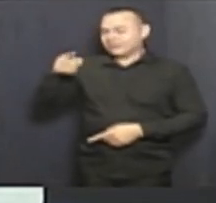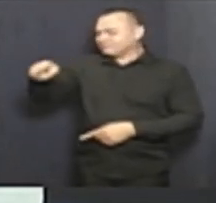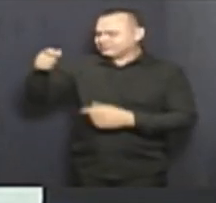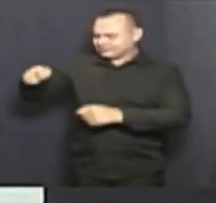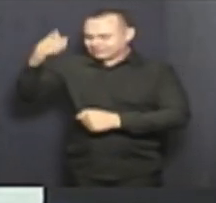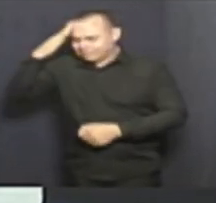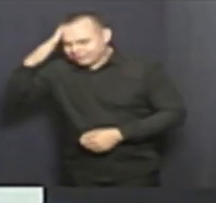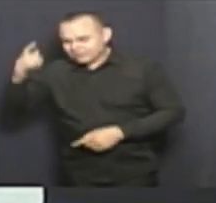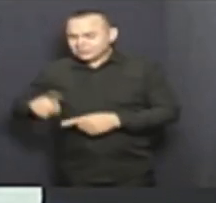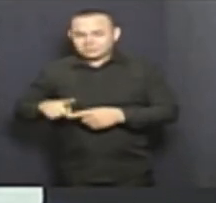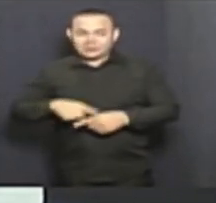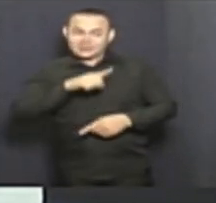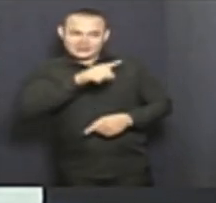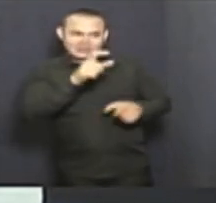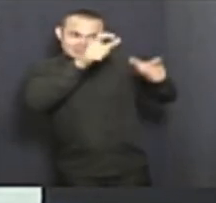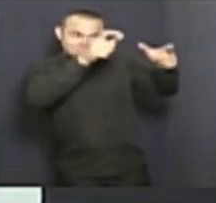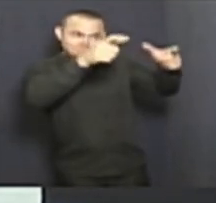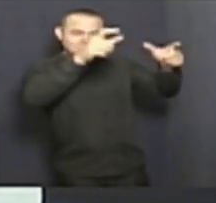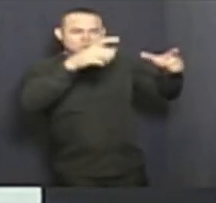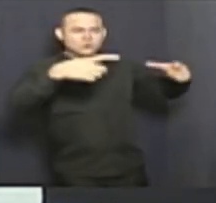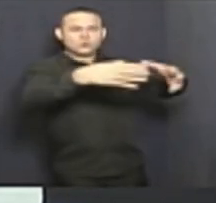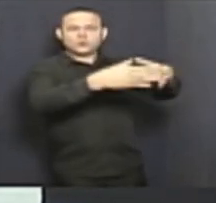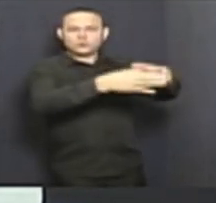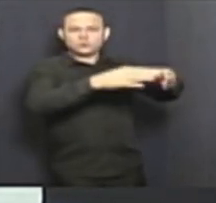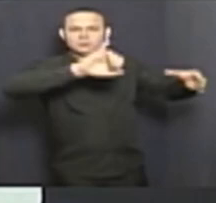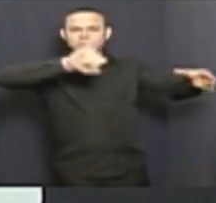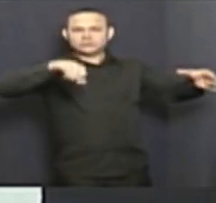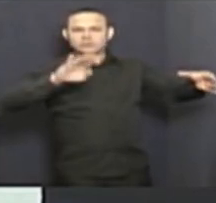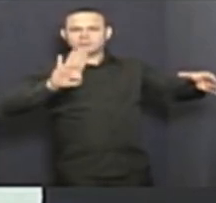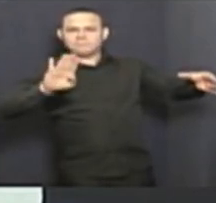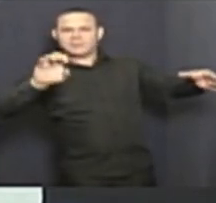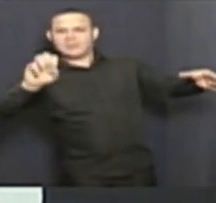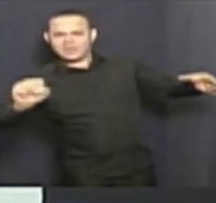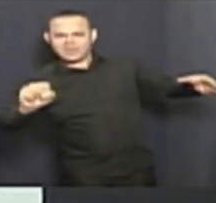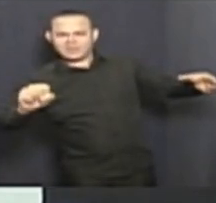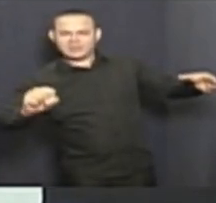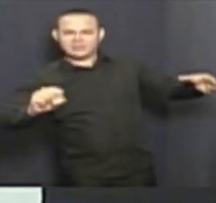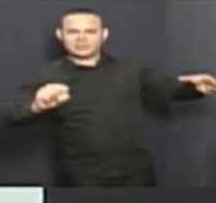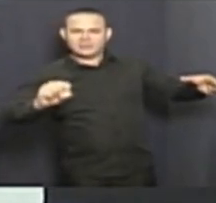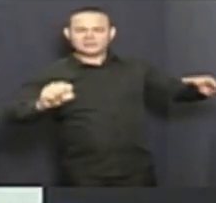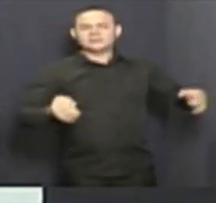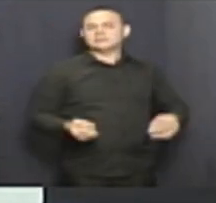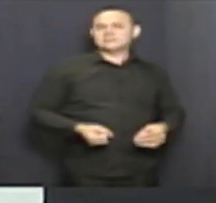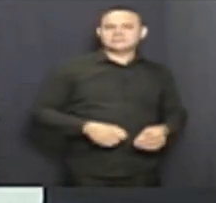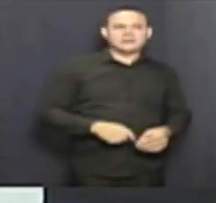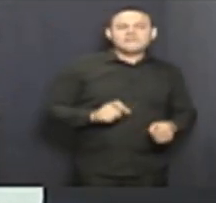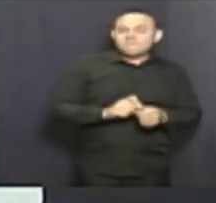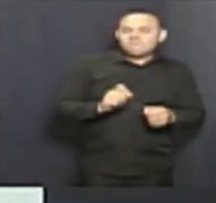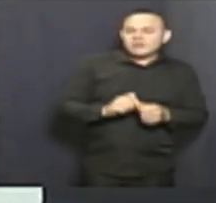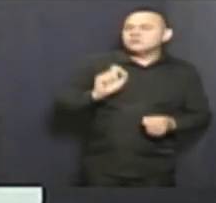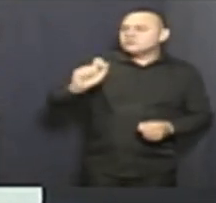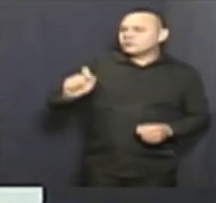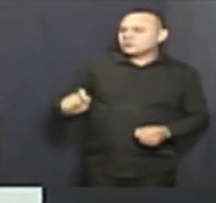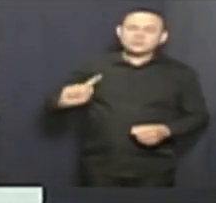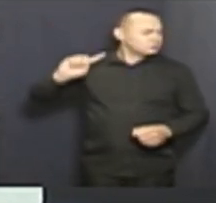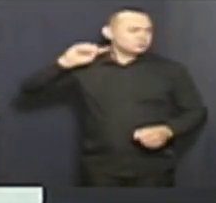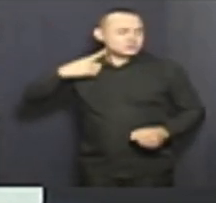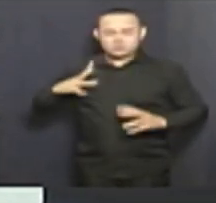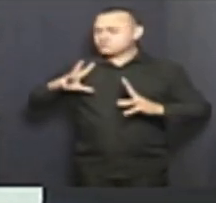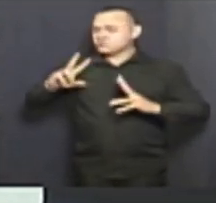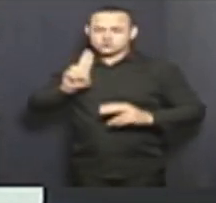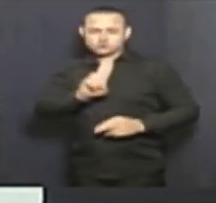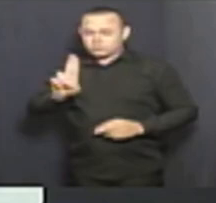picaretas do jbs jogar o nome não mexeu na lama jogar o nome de inúmeras pessoas do brasil inteiro do